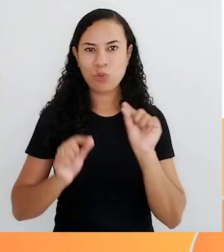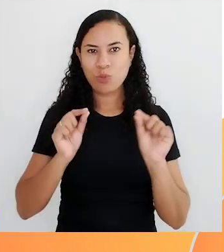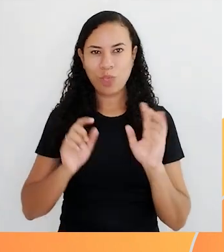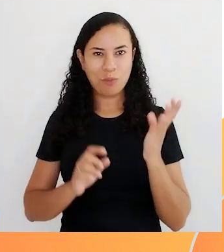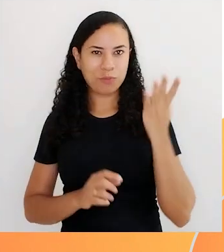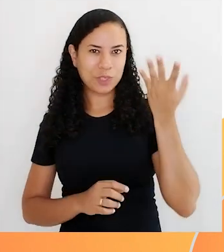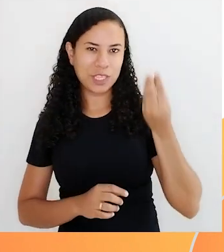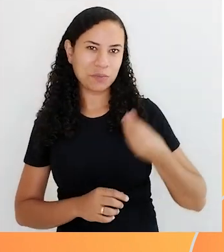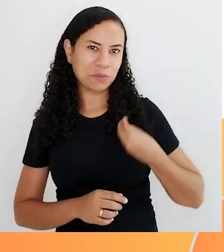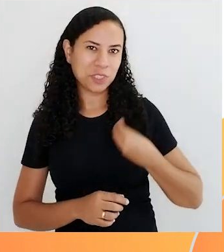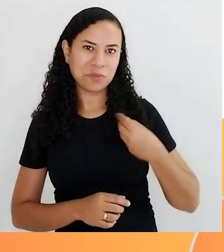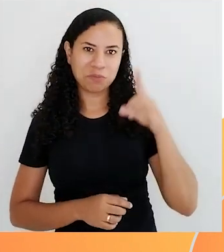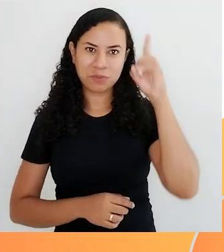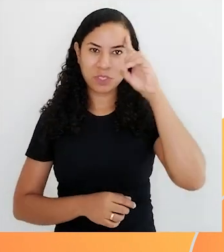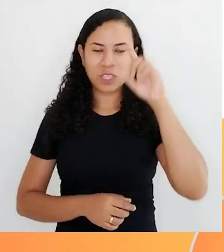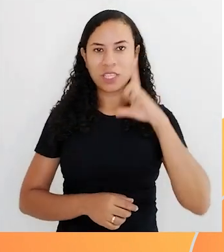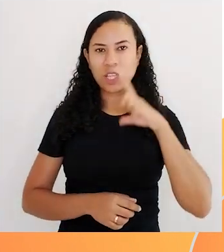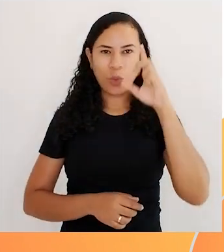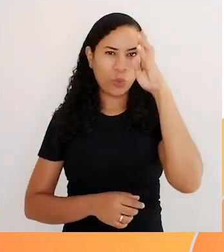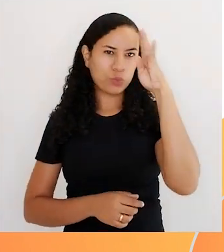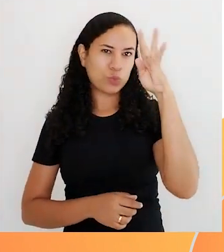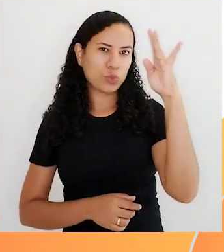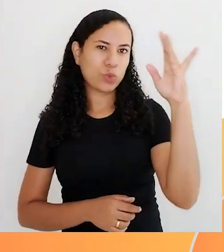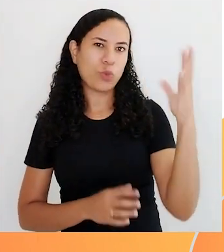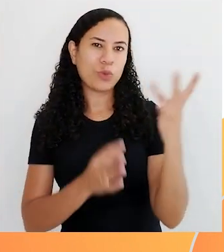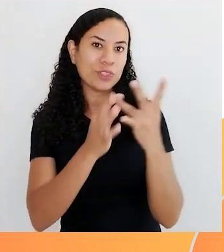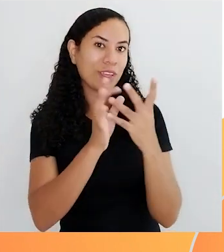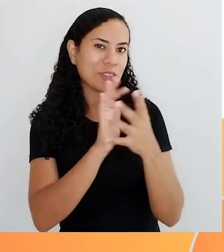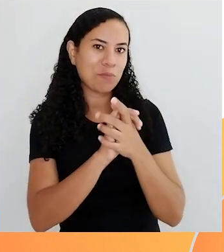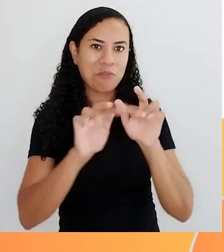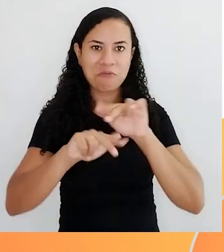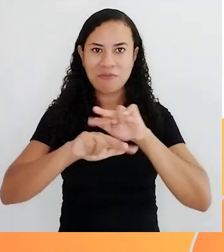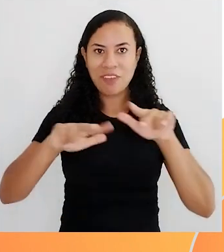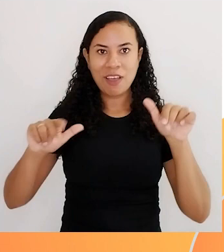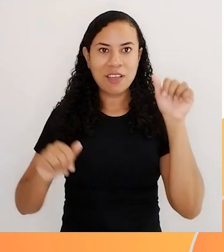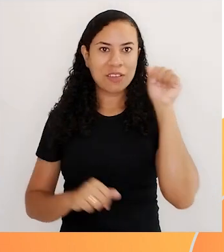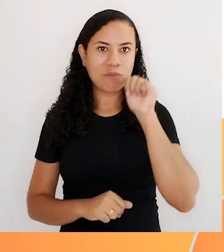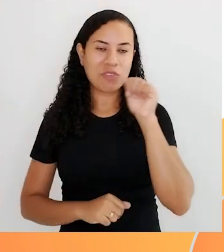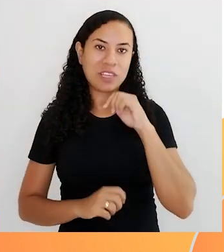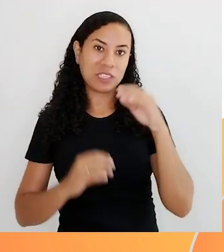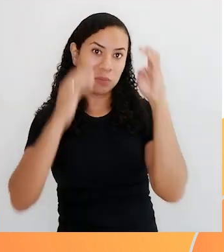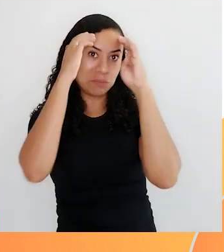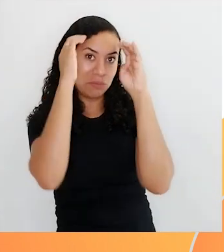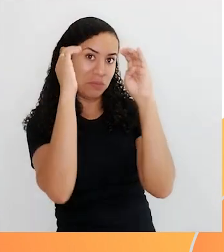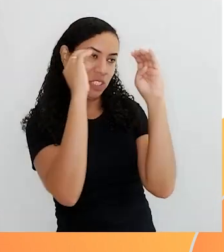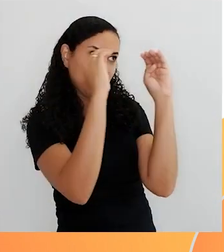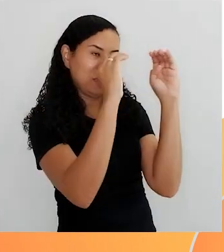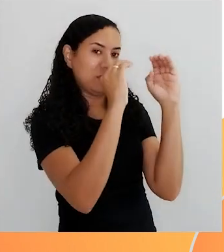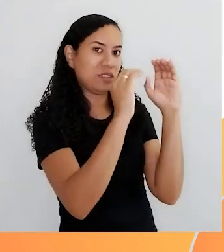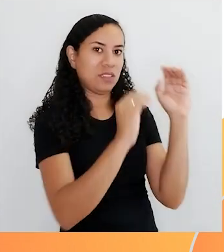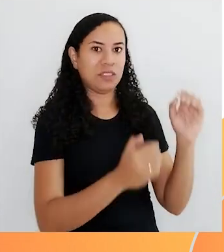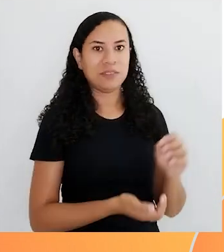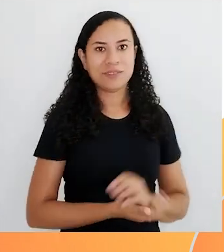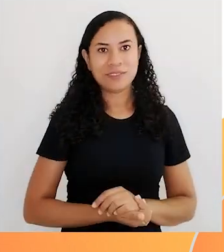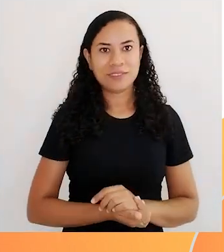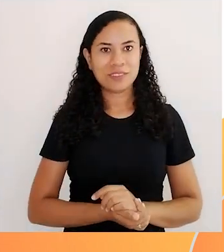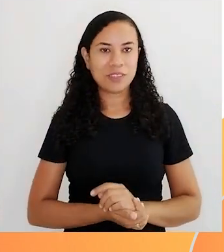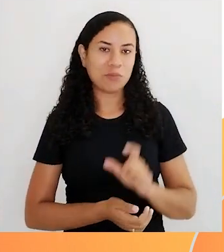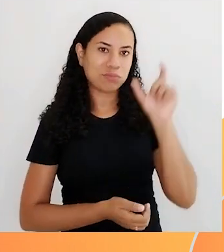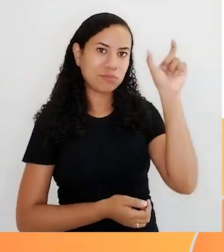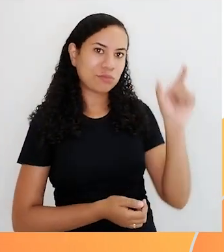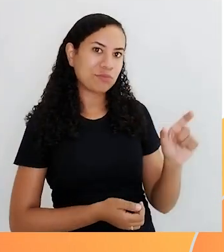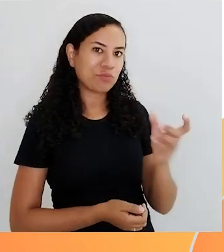de casamento de muitas mulheres que se sujeitam, às vezes, a todos os tipos de abuso